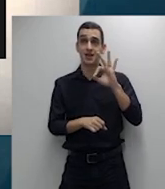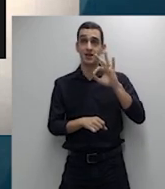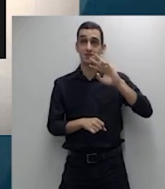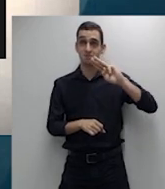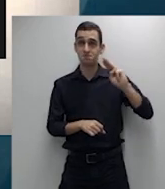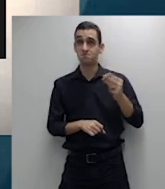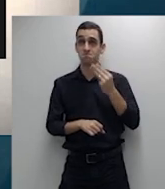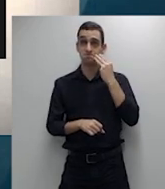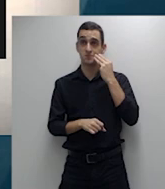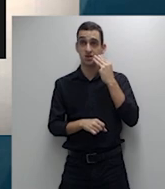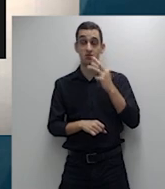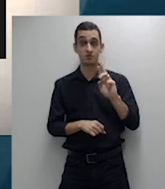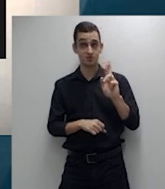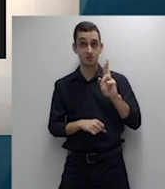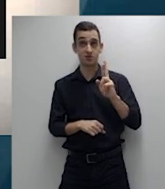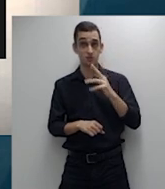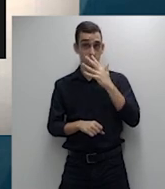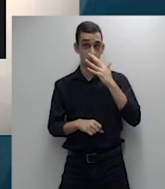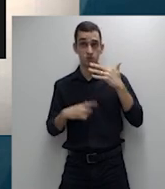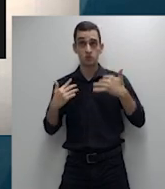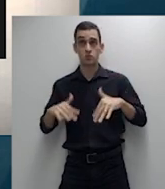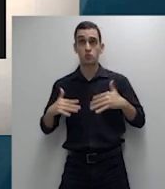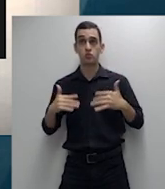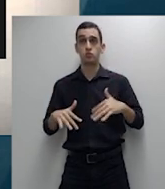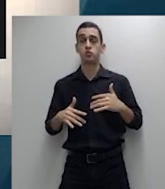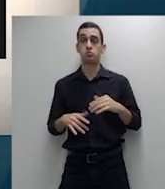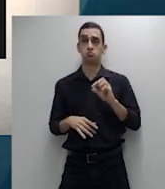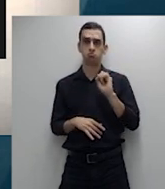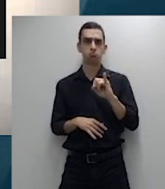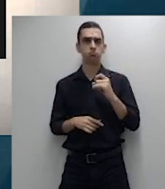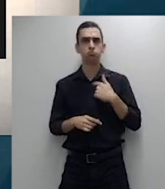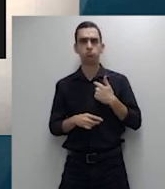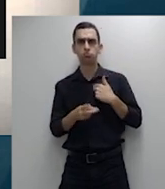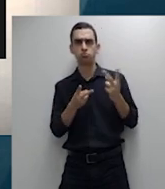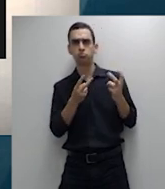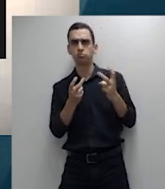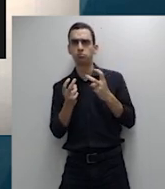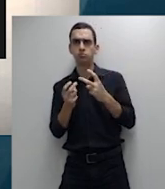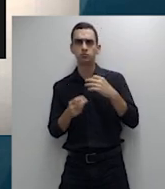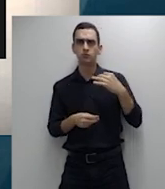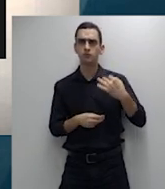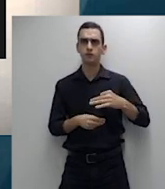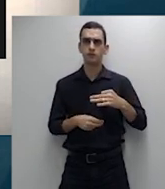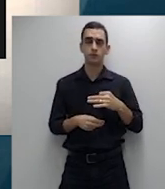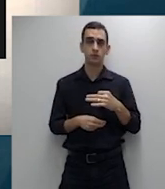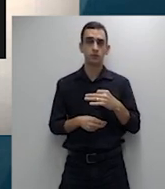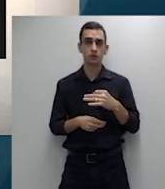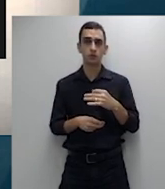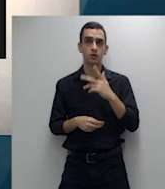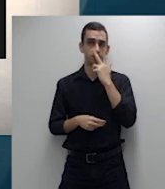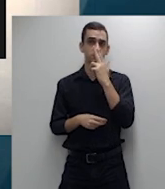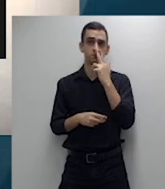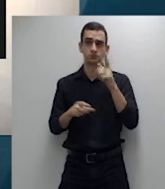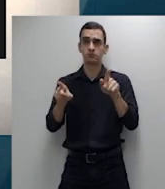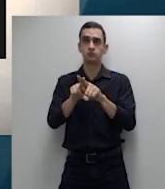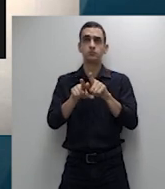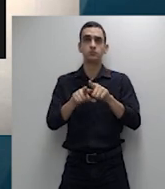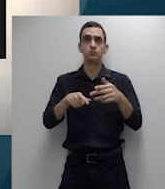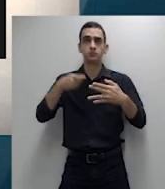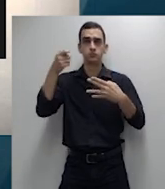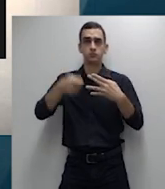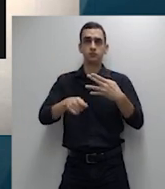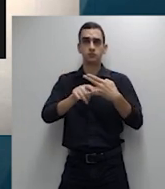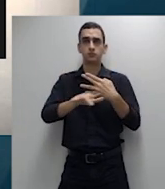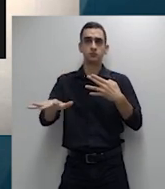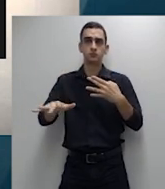se compreendi bem né os números sei que de acordo inclusive com a jurisprudência a